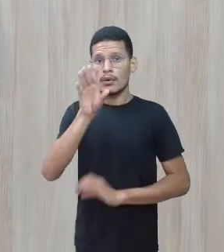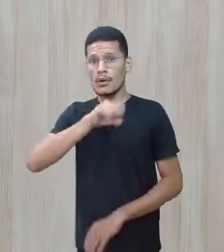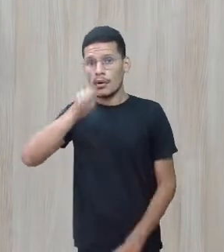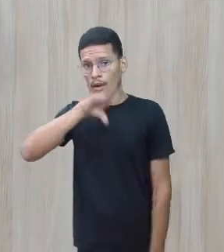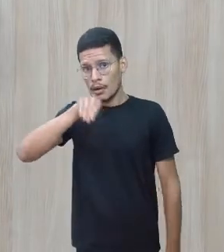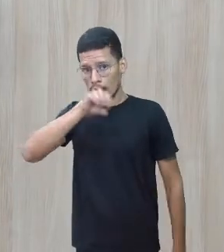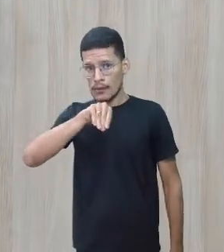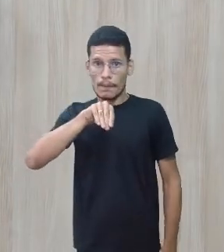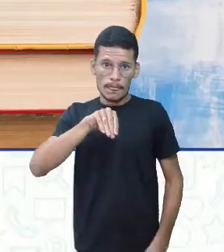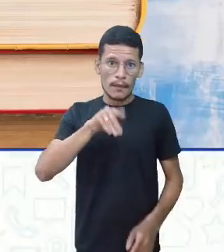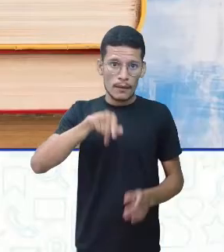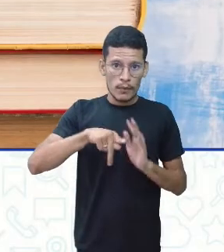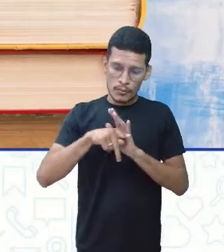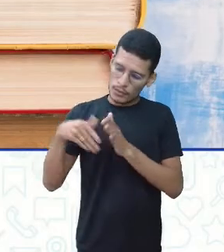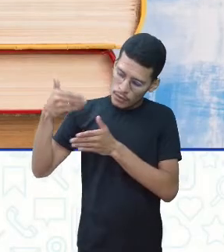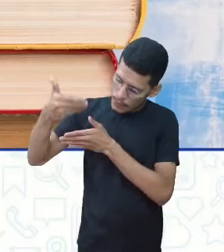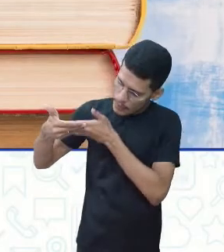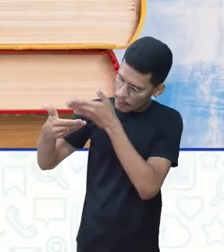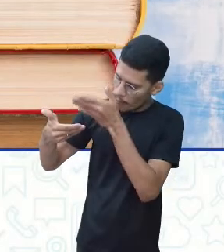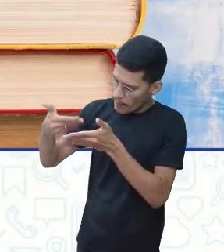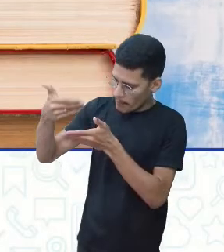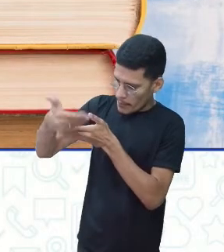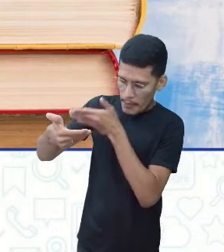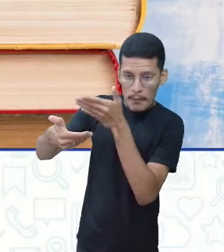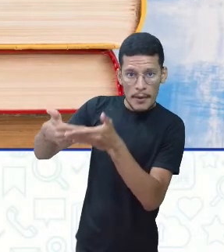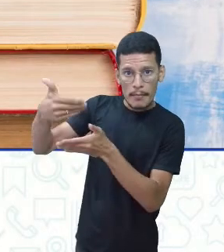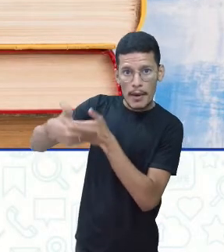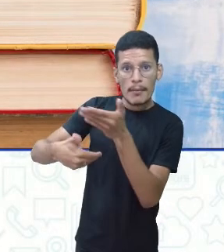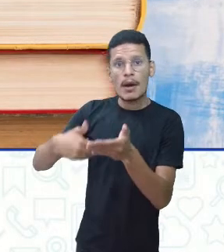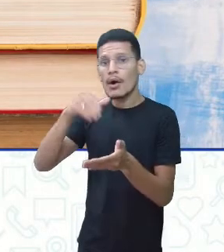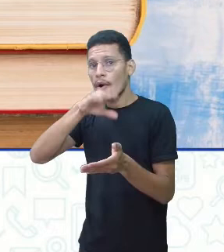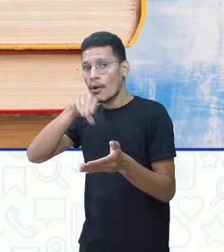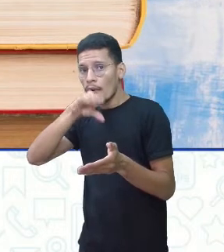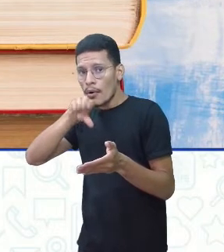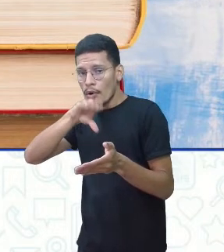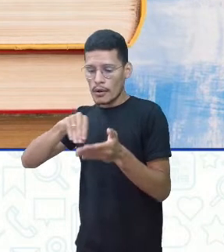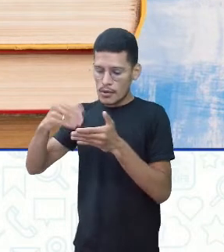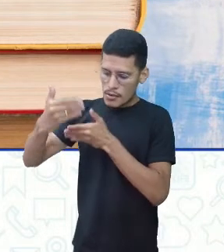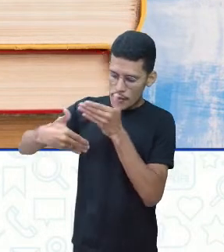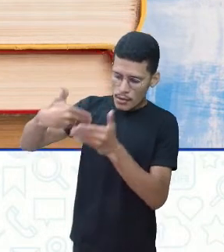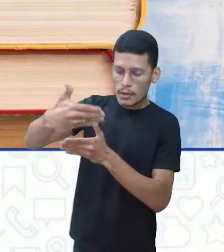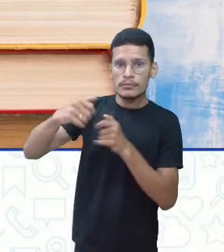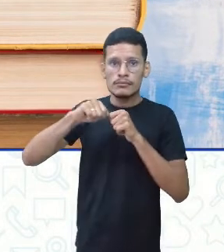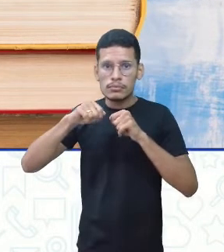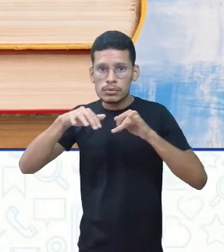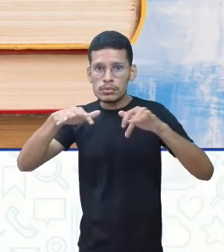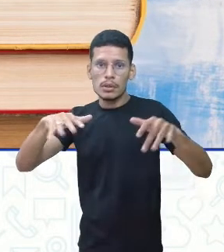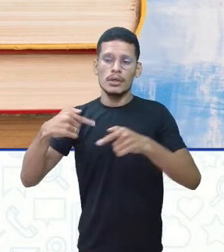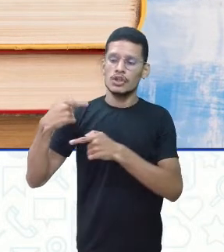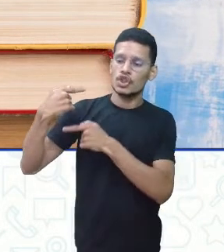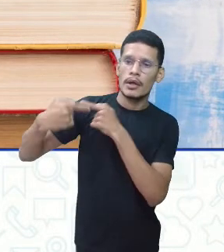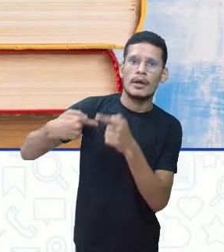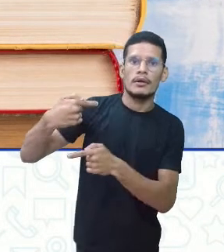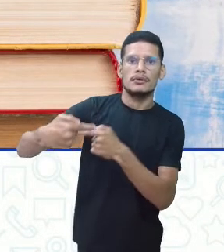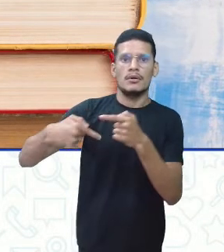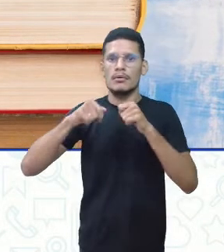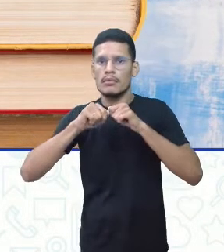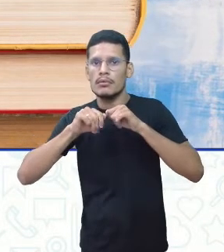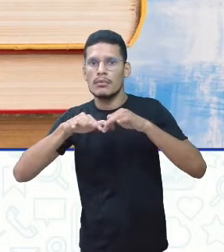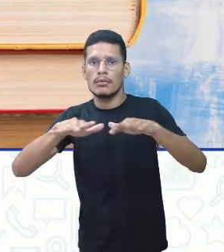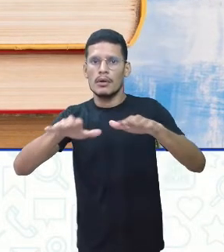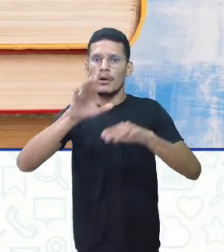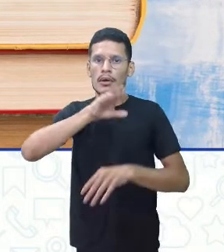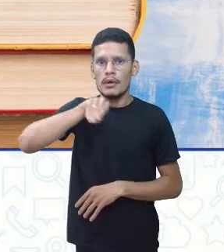ou seja, era passado oralmente, em que as histórias eram transmitidas de geração para geração.